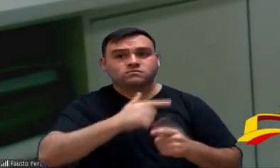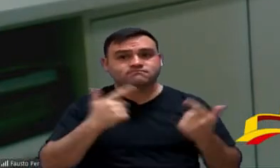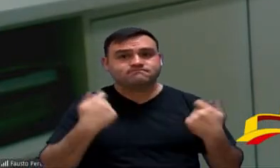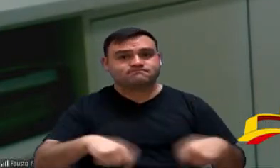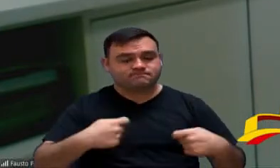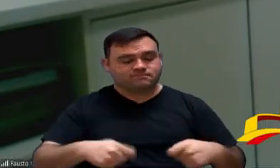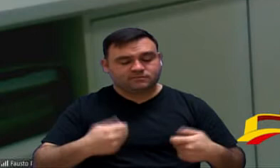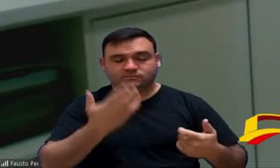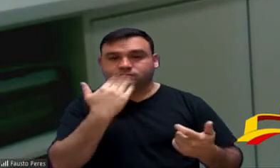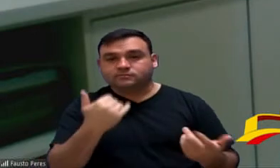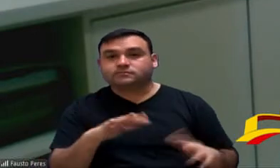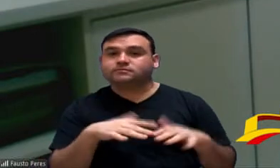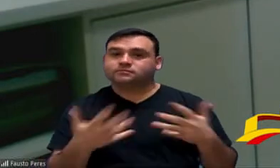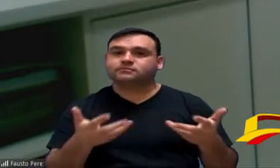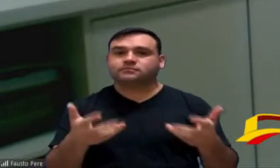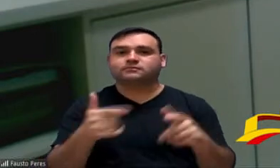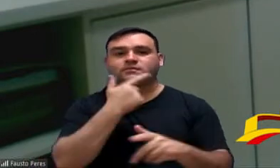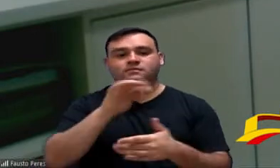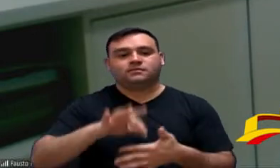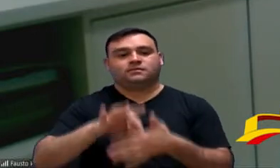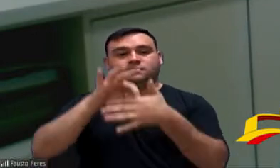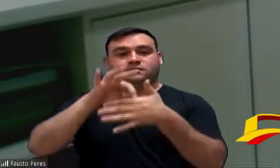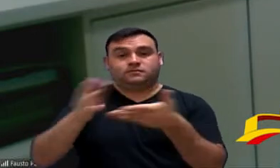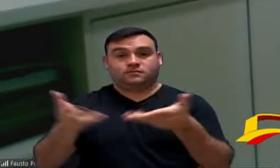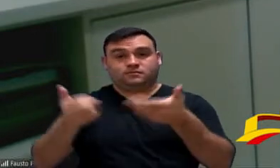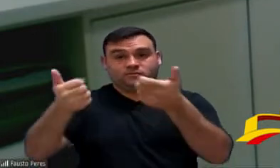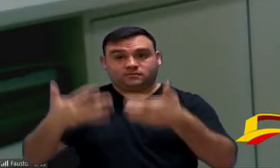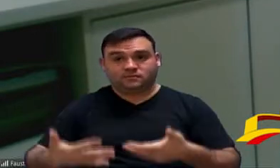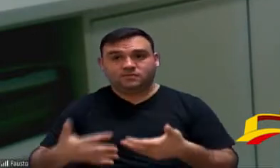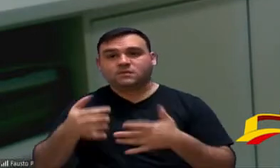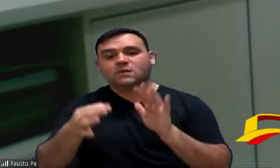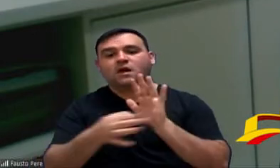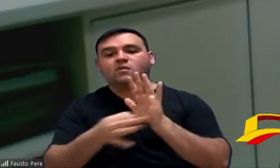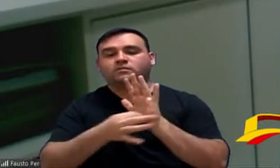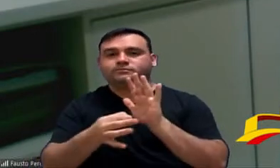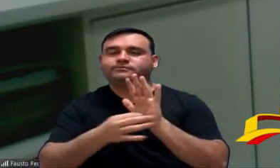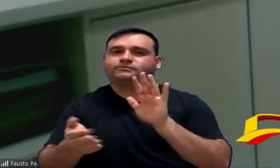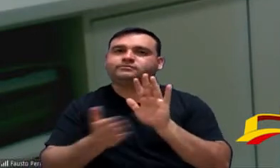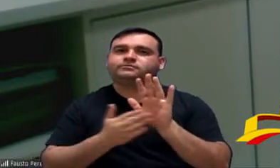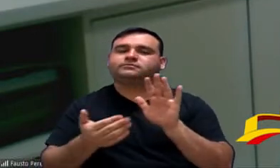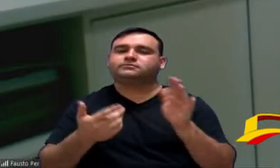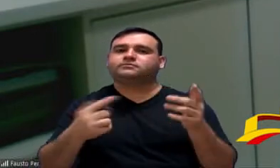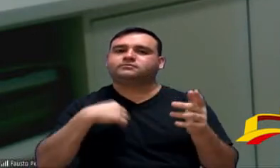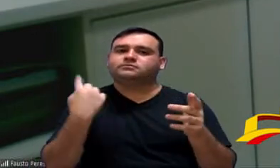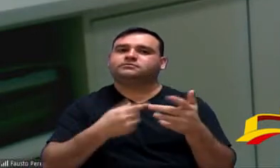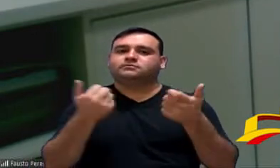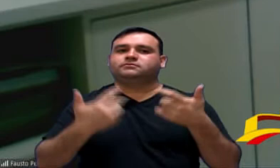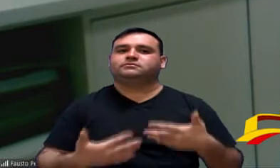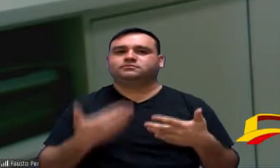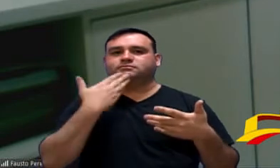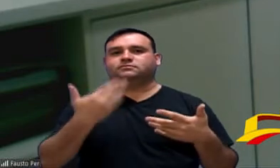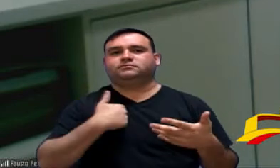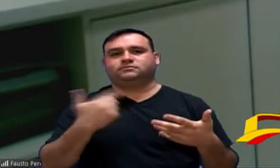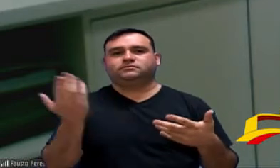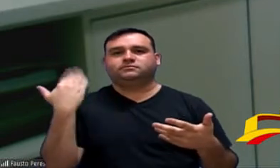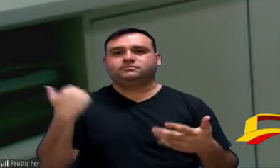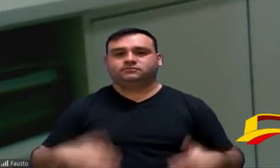presidente. Então, eu gostaria que o líder pudesse dar um parecer para nós desse meu pedido aí, senhor